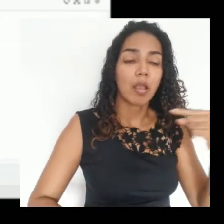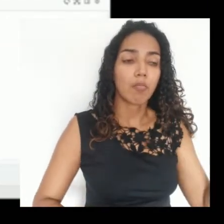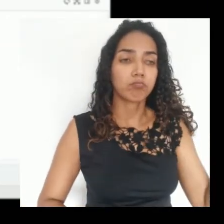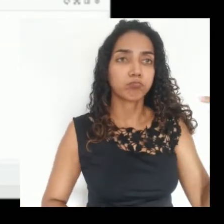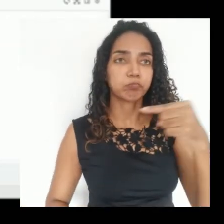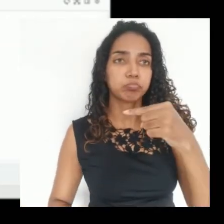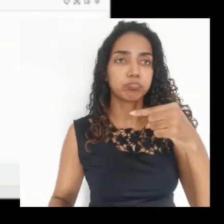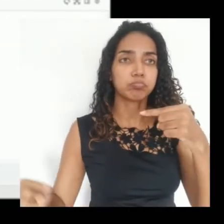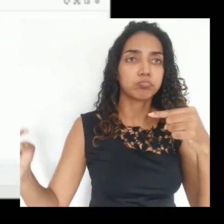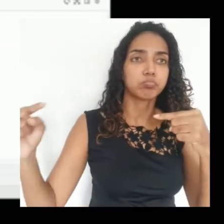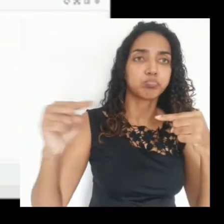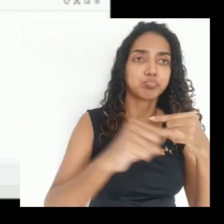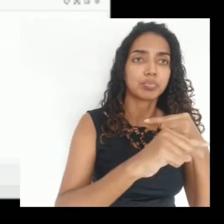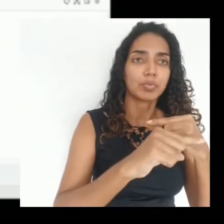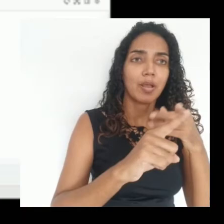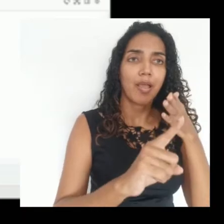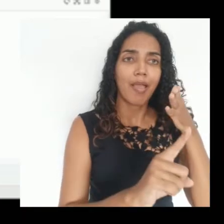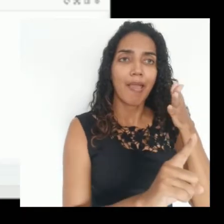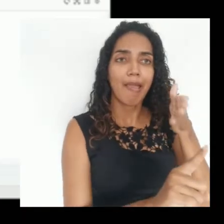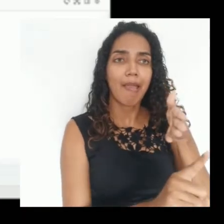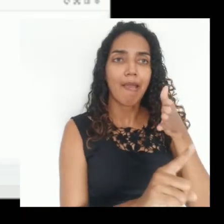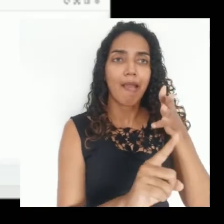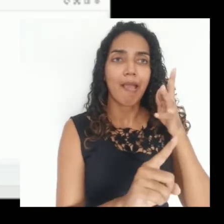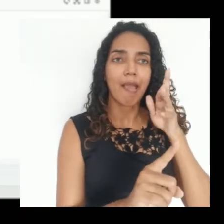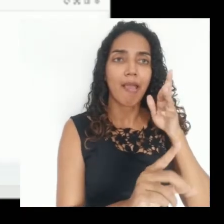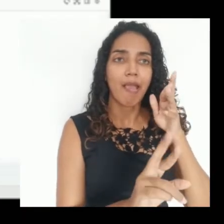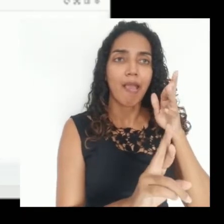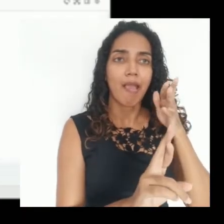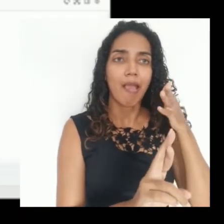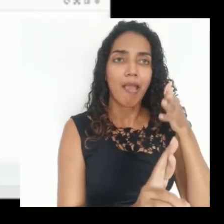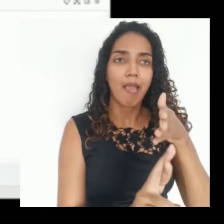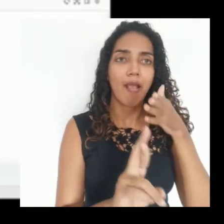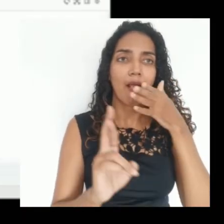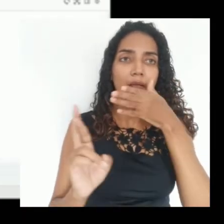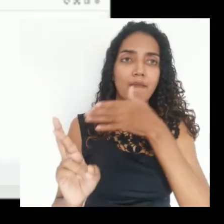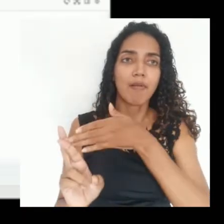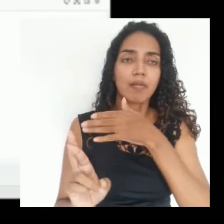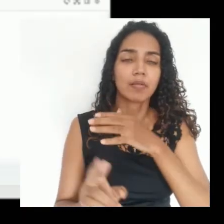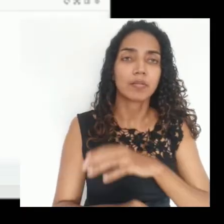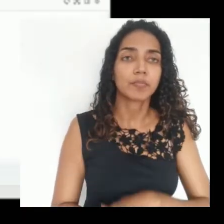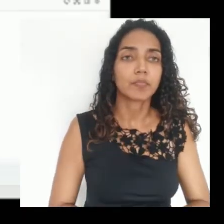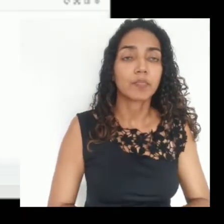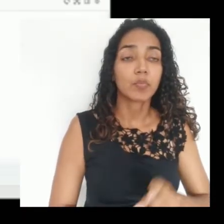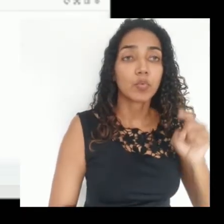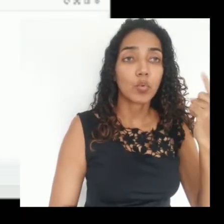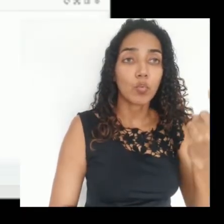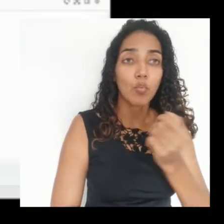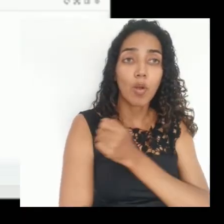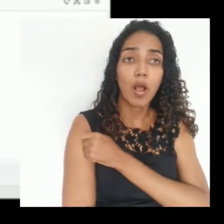que acontece? Um aluno ele pode estar em várias turmas. Em nenhuma, normalmente em uma